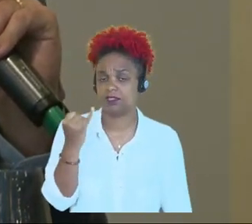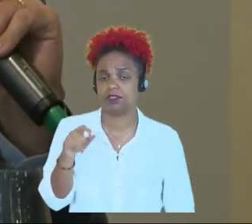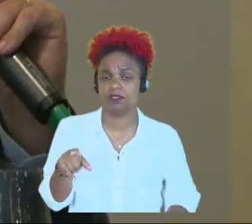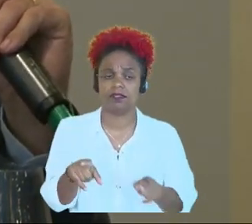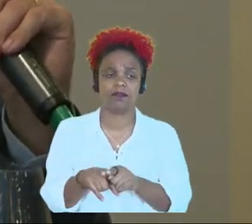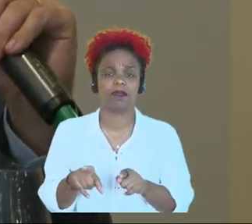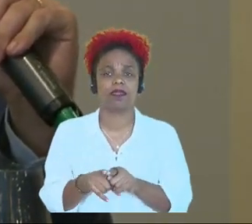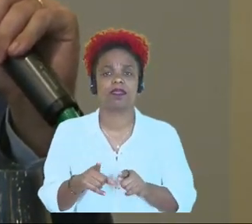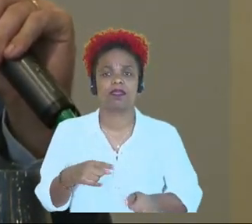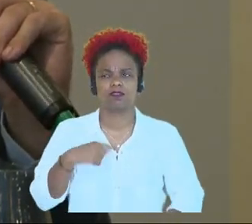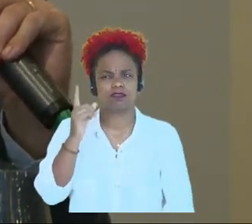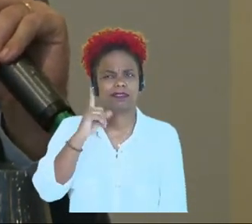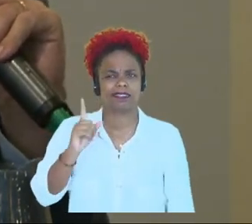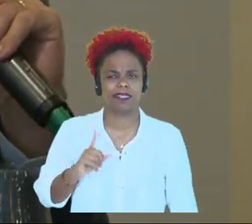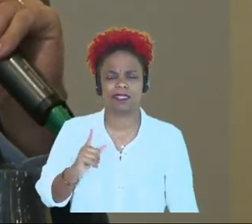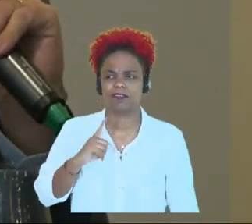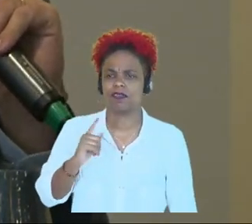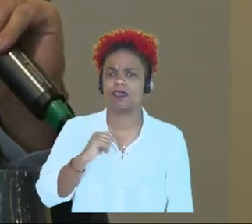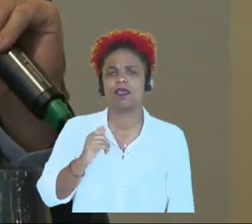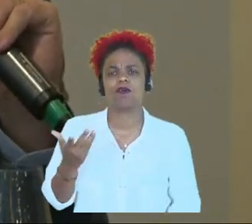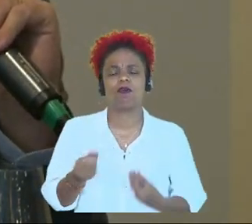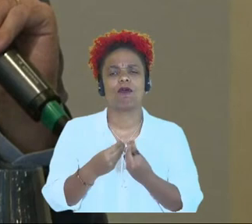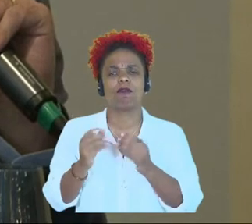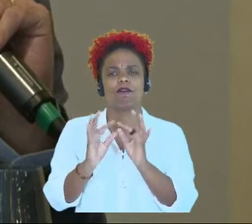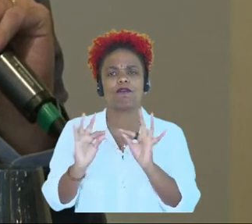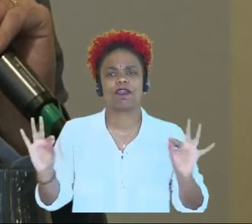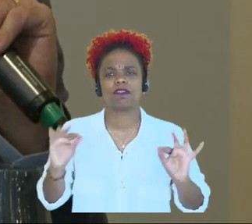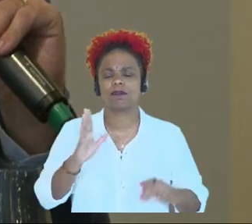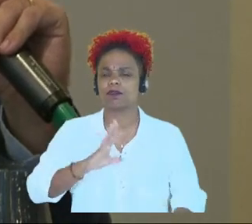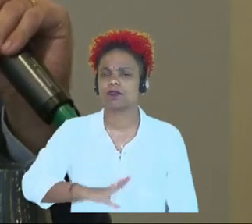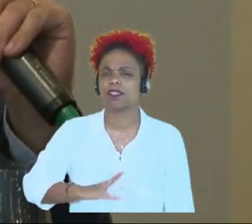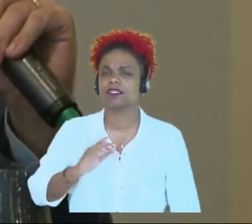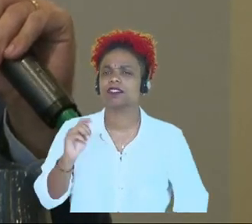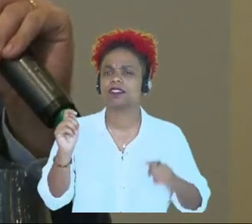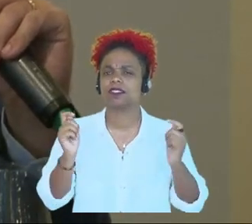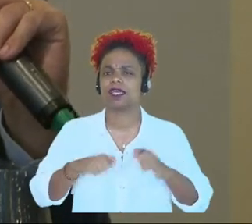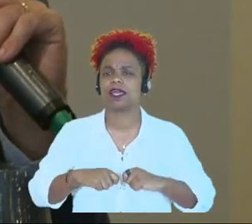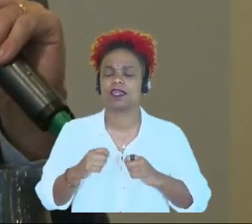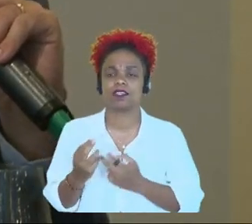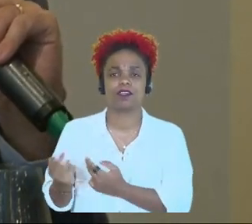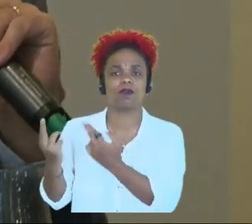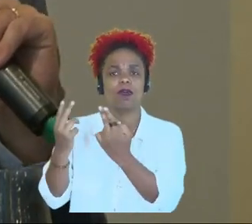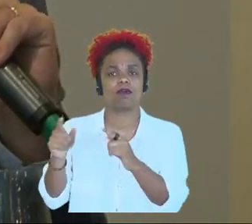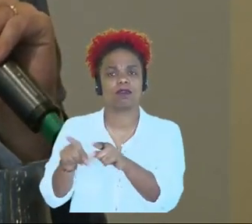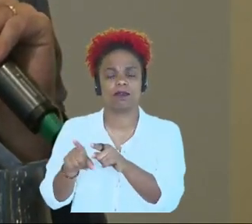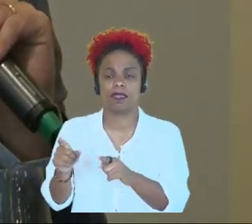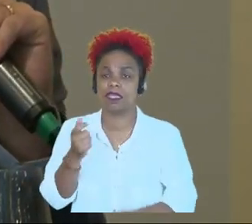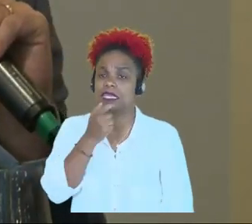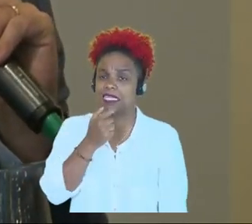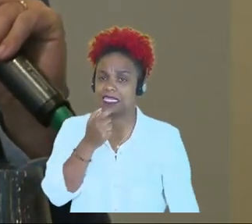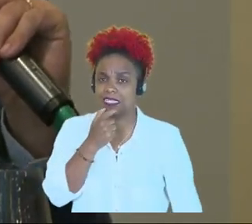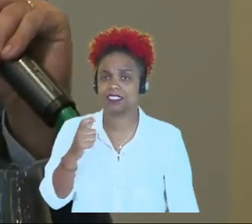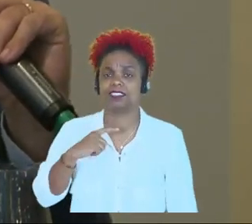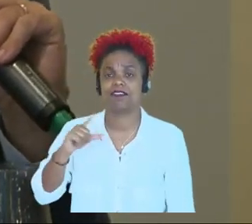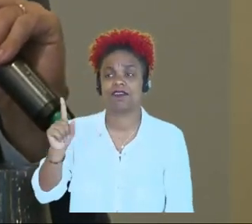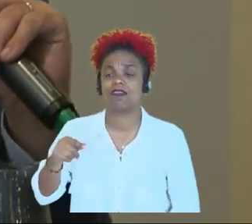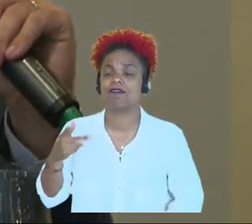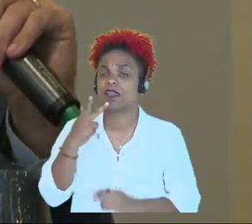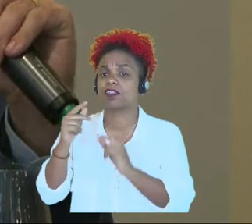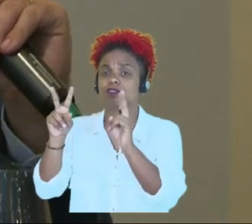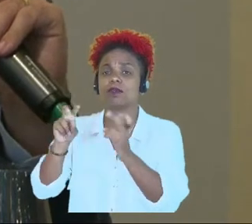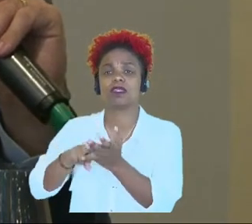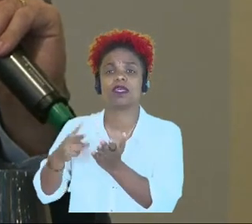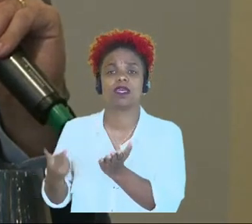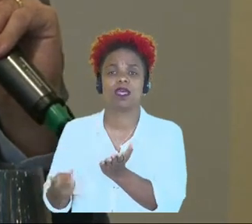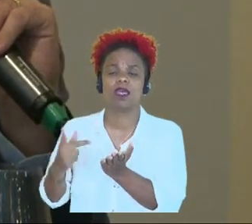expressão, eu não sei se tem uma expressão em português que funciona tão bem como a expressão em inglês, que é grassroots. É a democracia que parte de